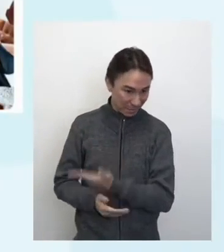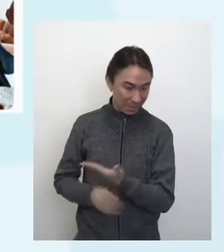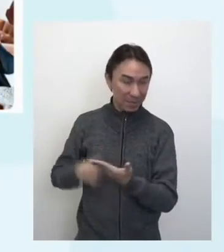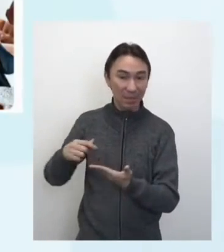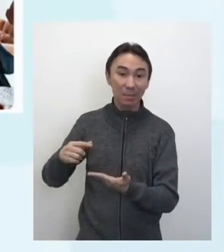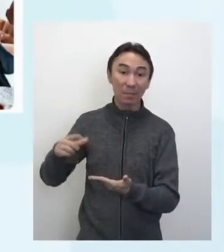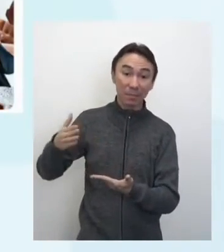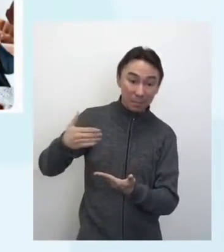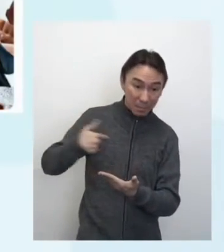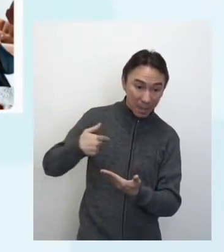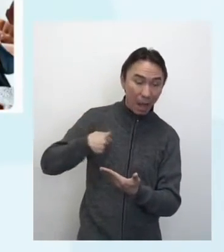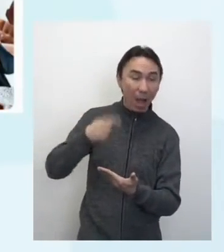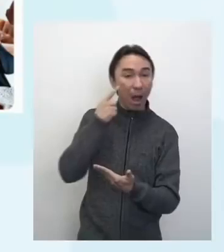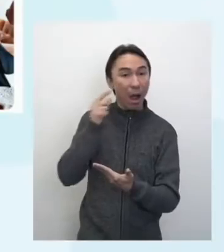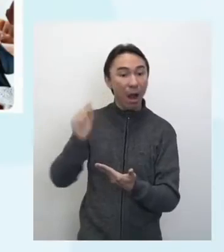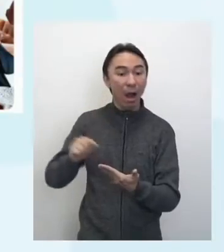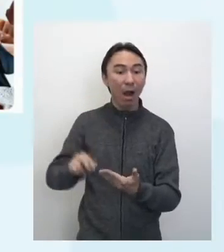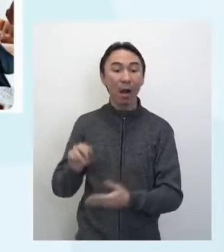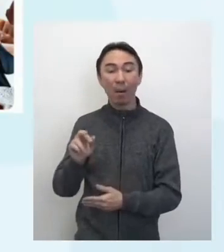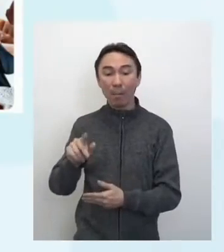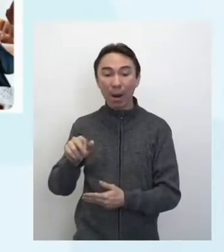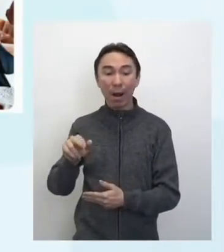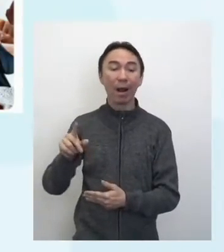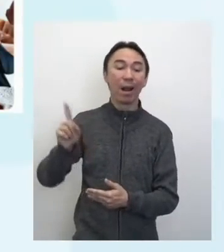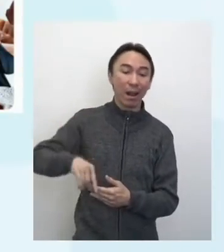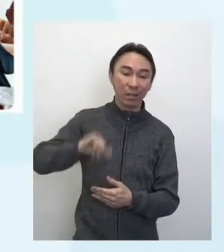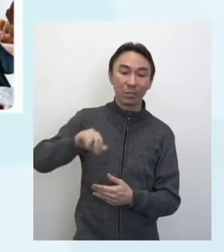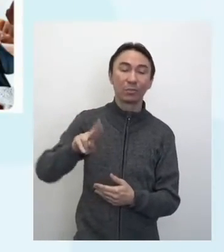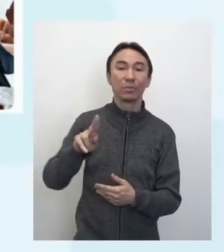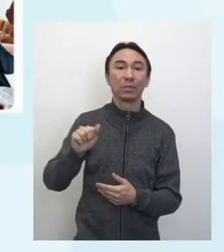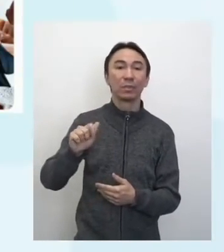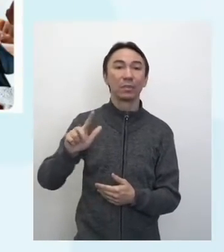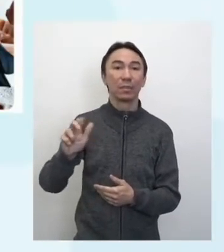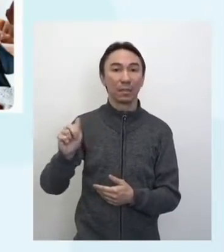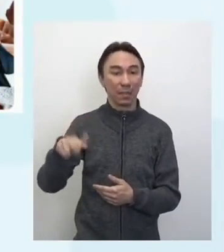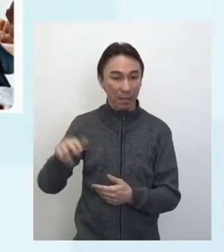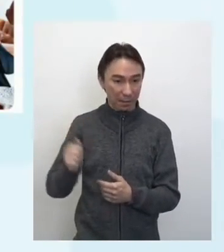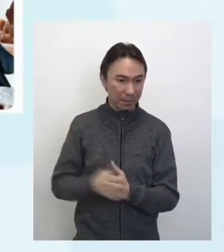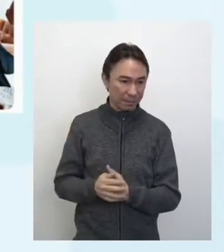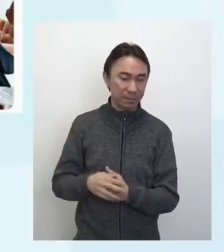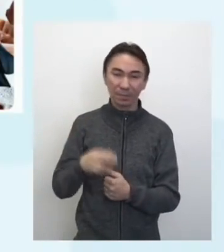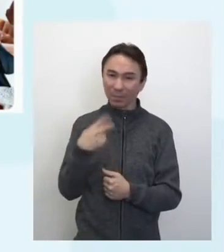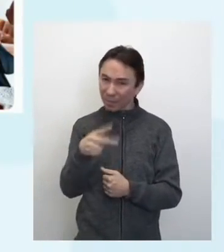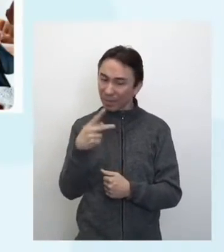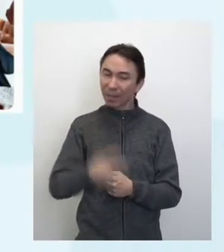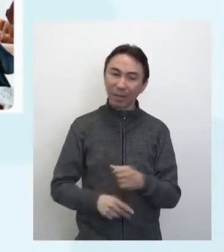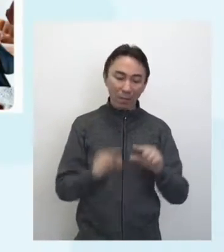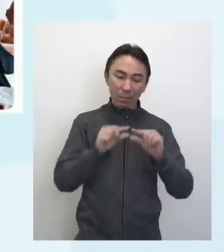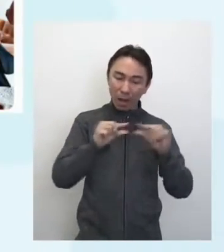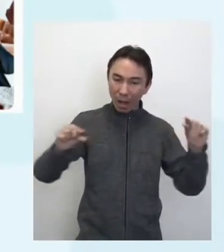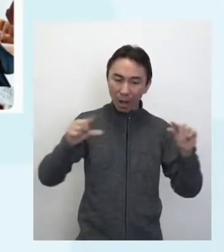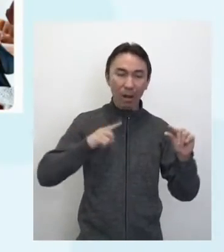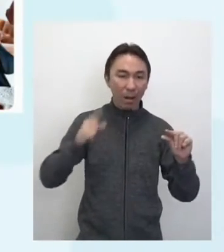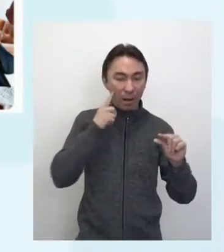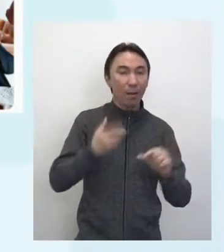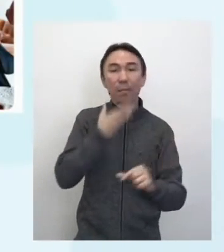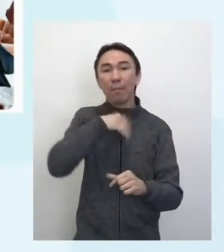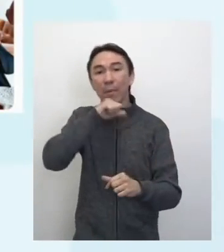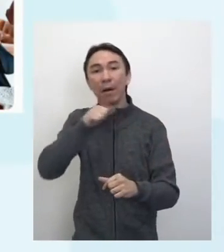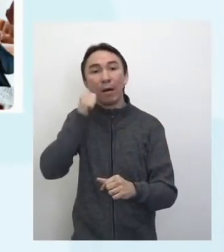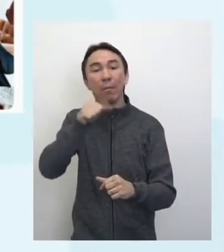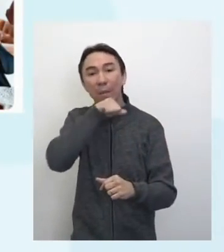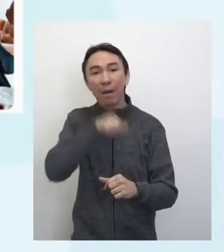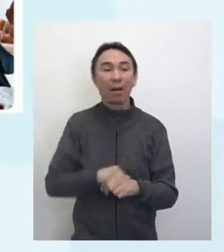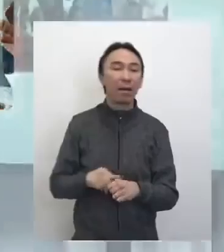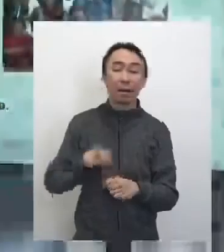a sua família coloca o nome aí coloca faz a frase completa agora certo o rapaz mãe uma a gente tem tudo lá avô avó